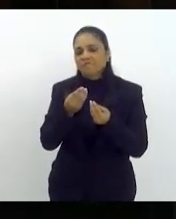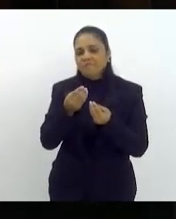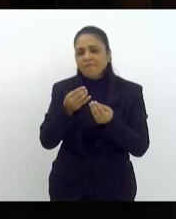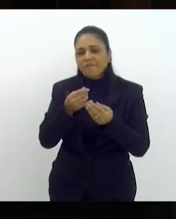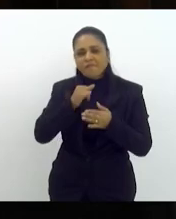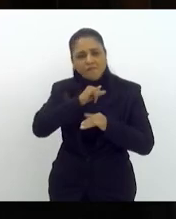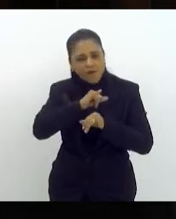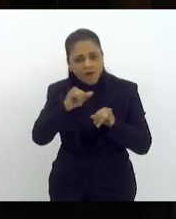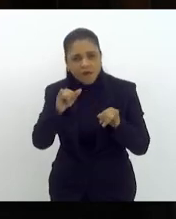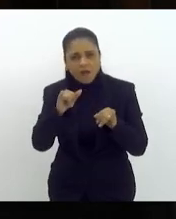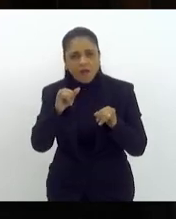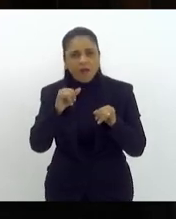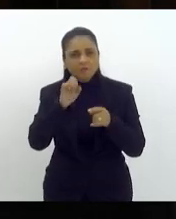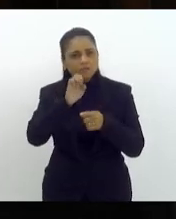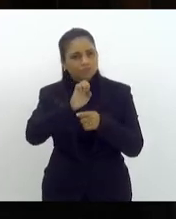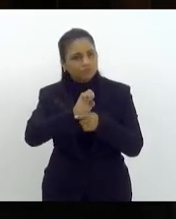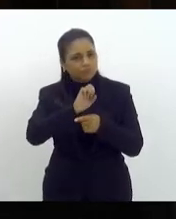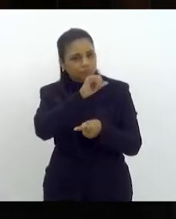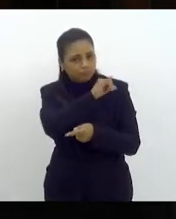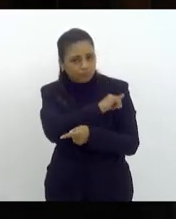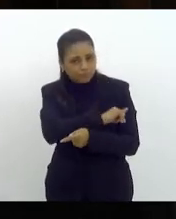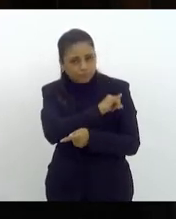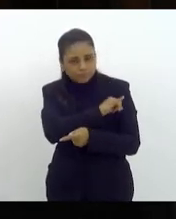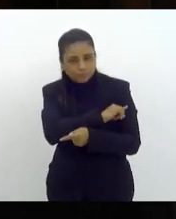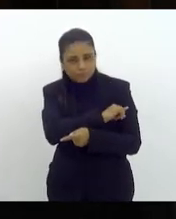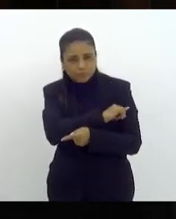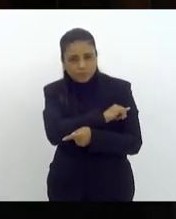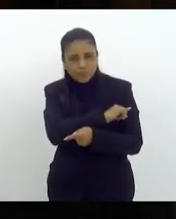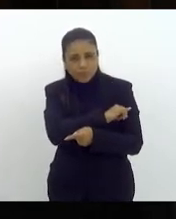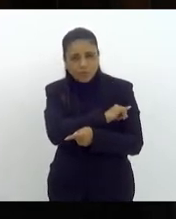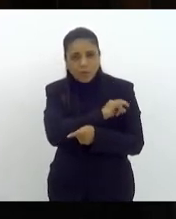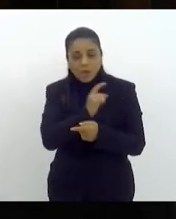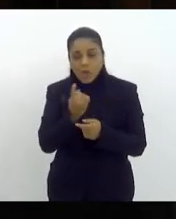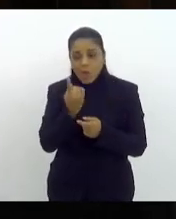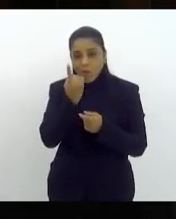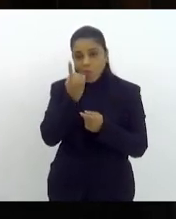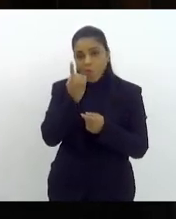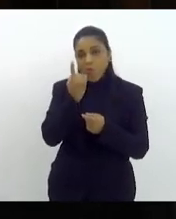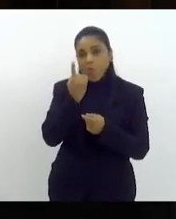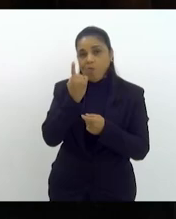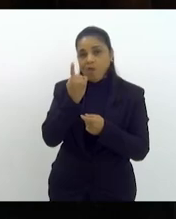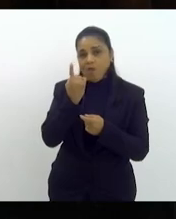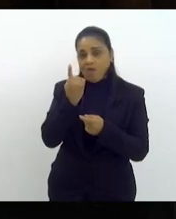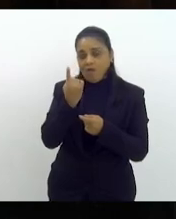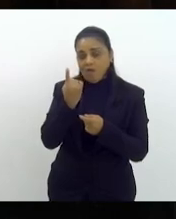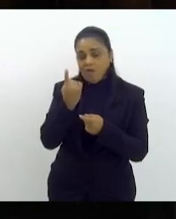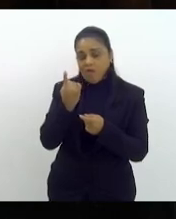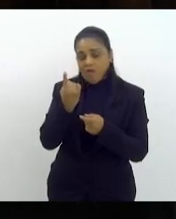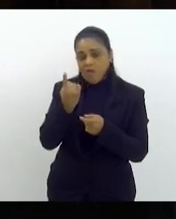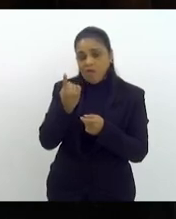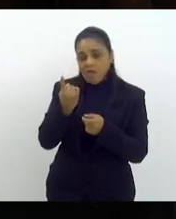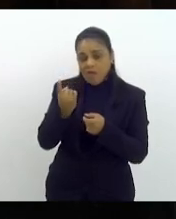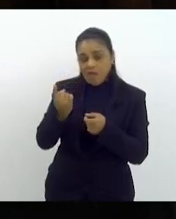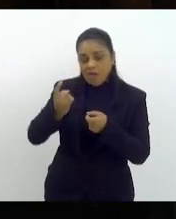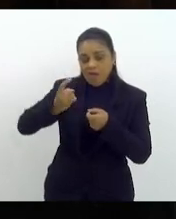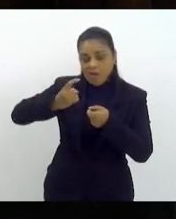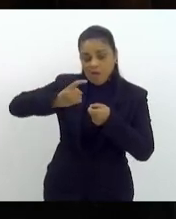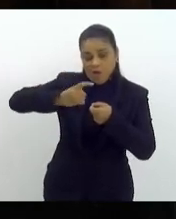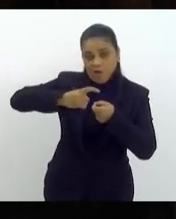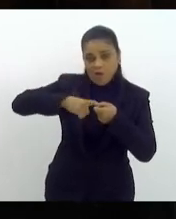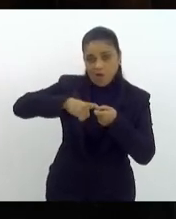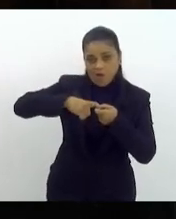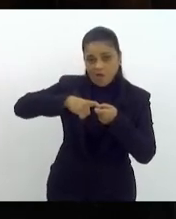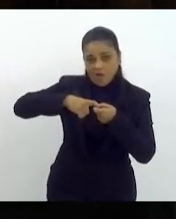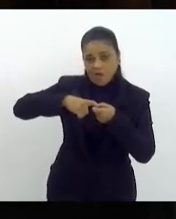que o Rio de Janeiro ele é apenas né uma filial do nosso país ele é apenas